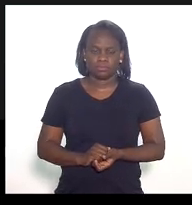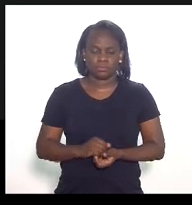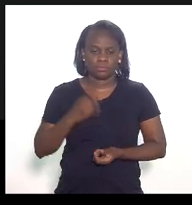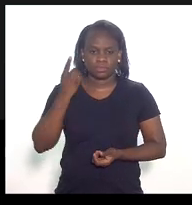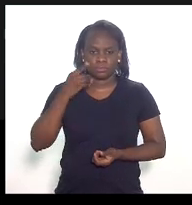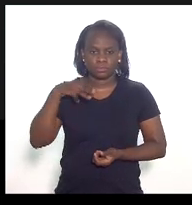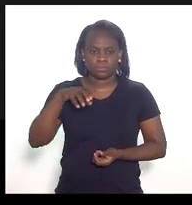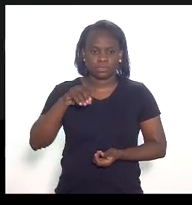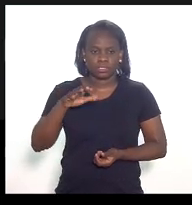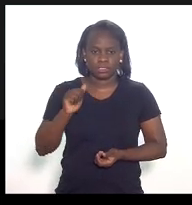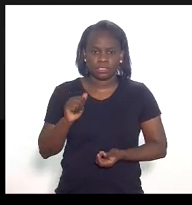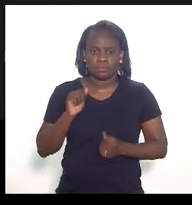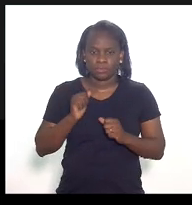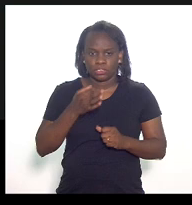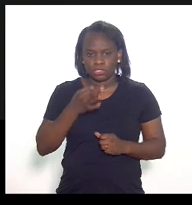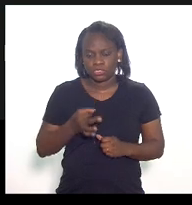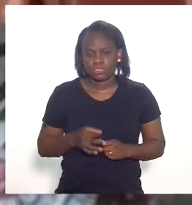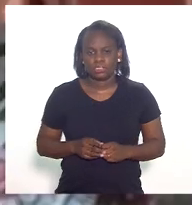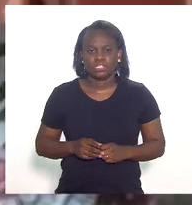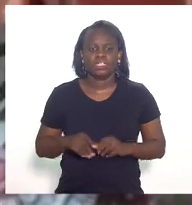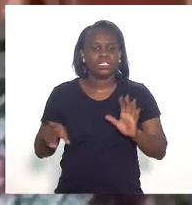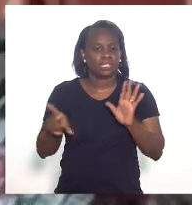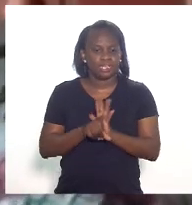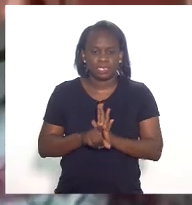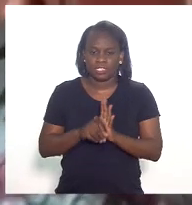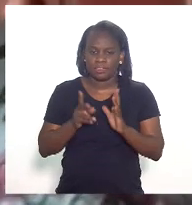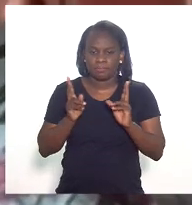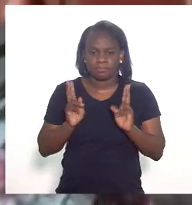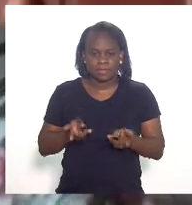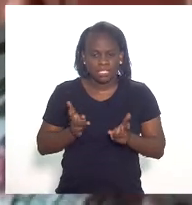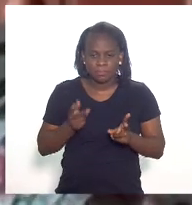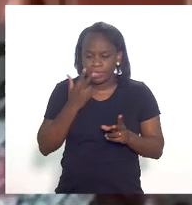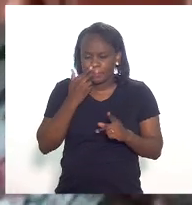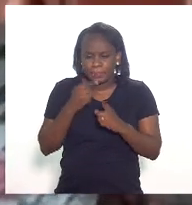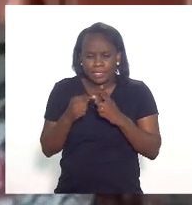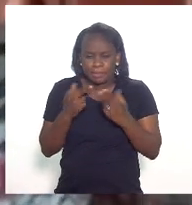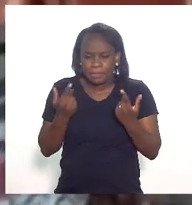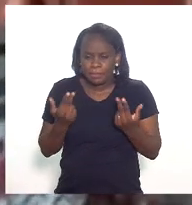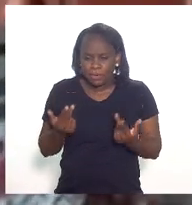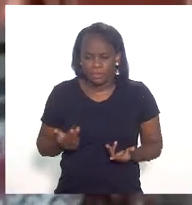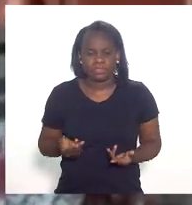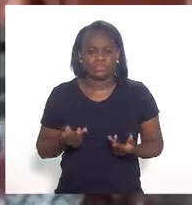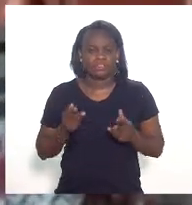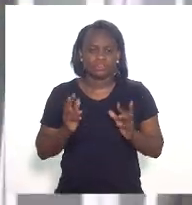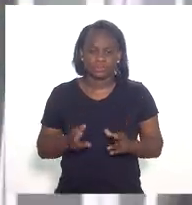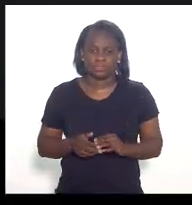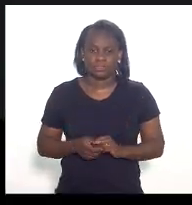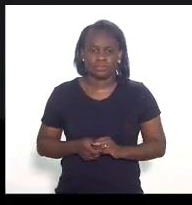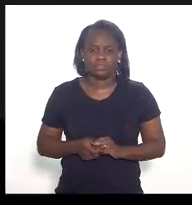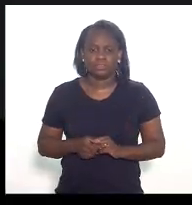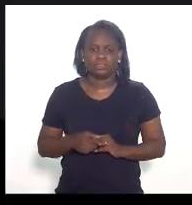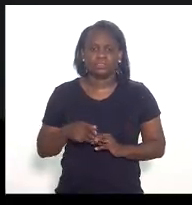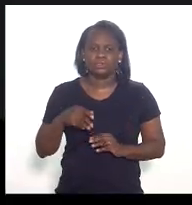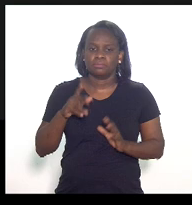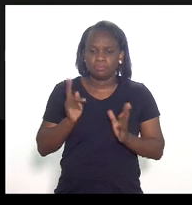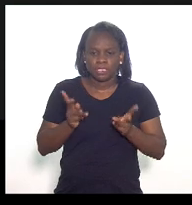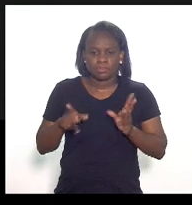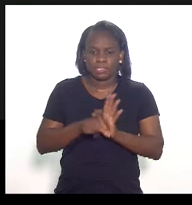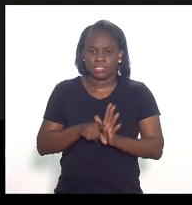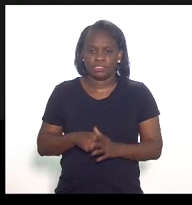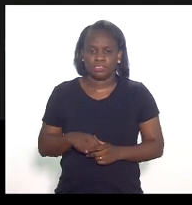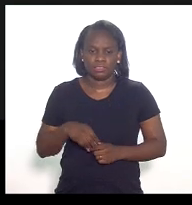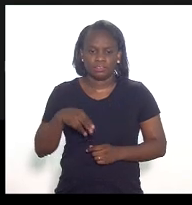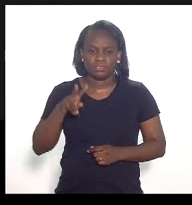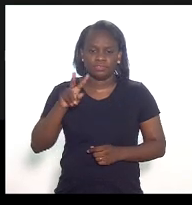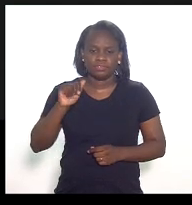Deputada Mônica, posso sugerir... A lei é similar, é praticamente deputado Márcio a Pacheco. Mesma lei.